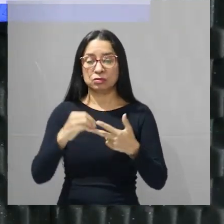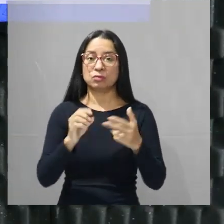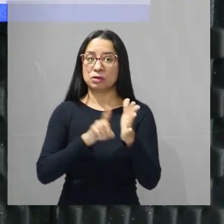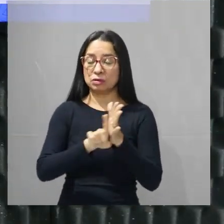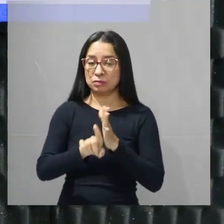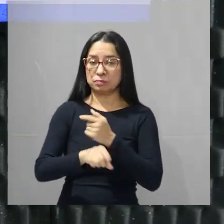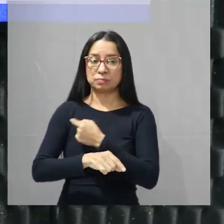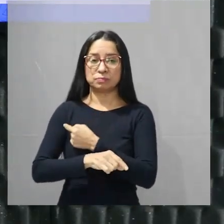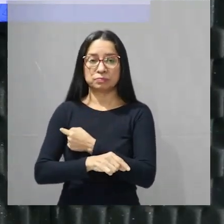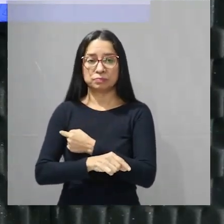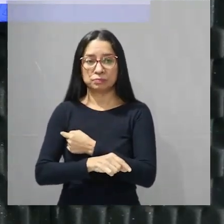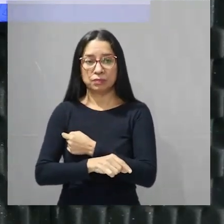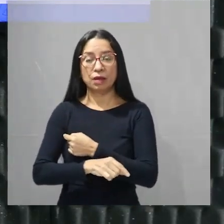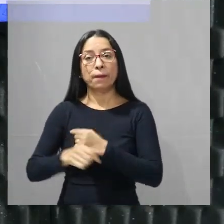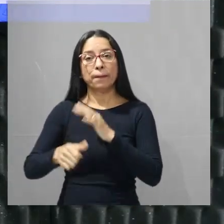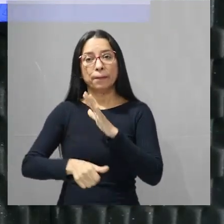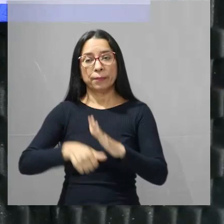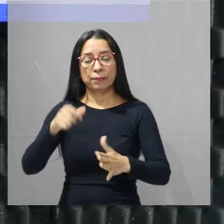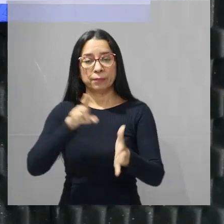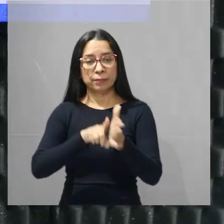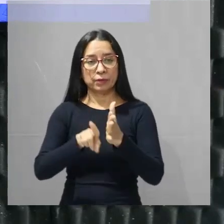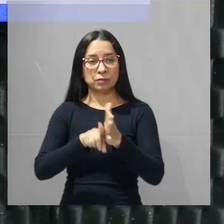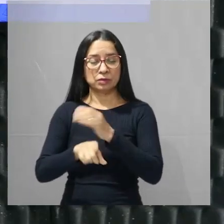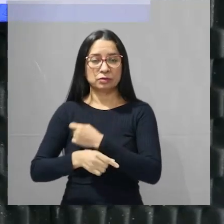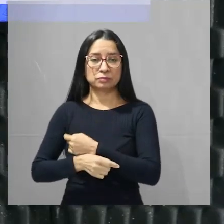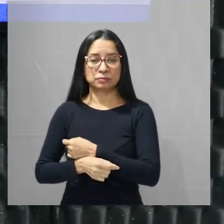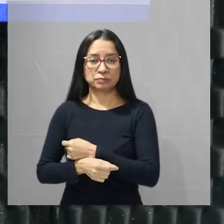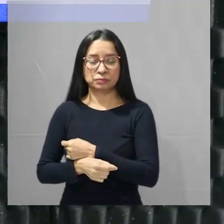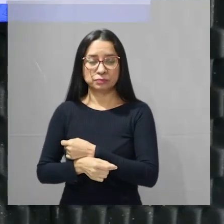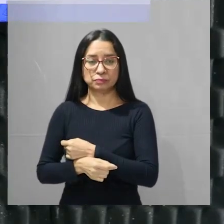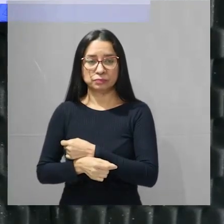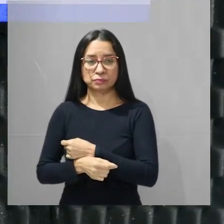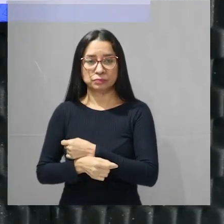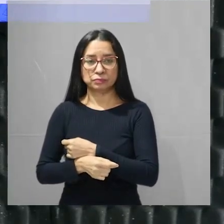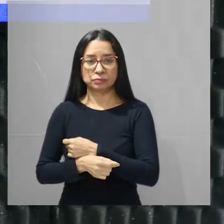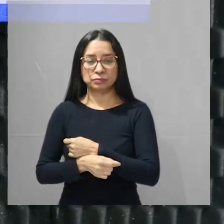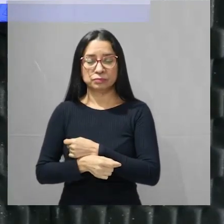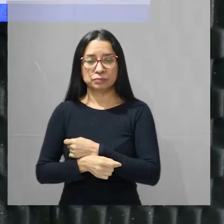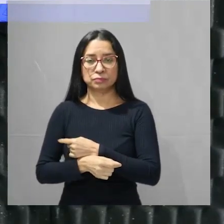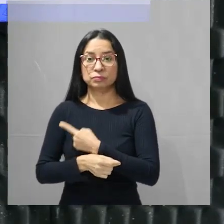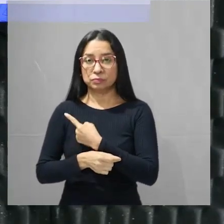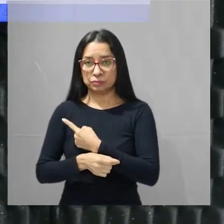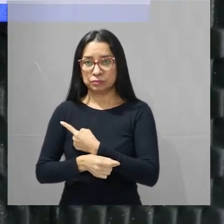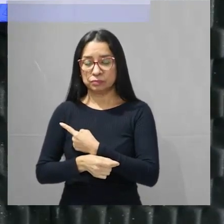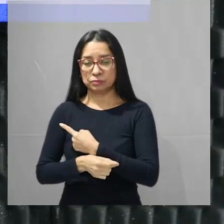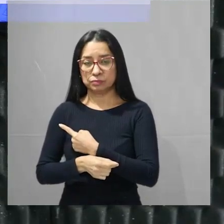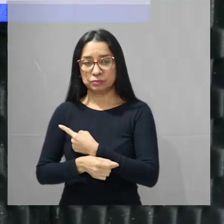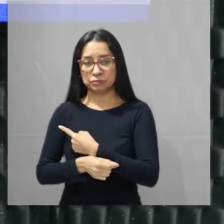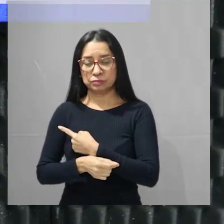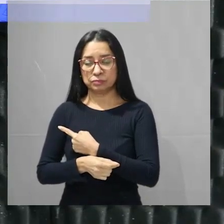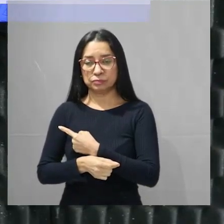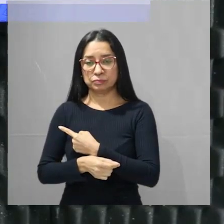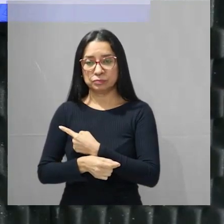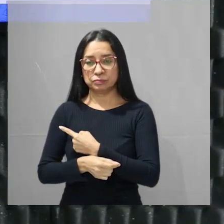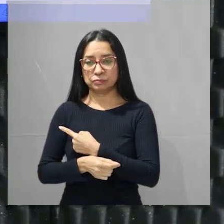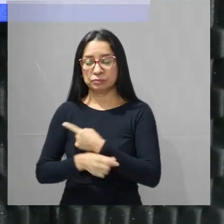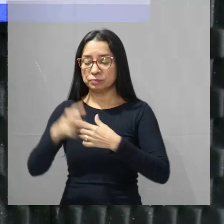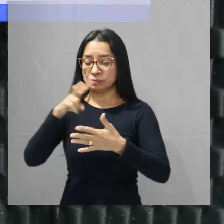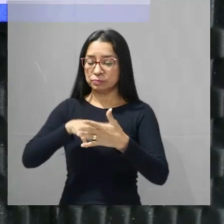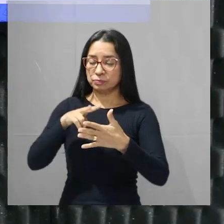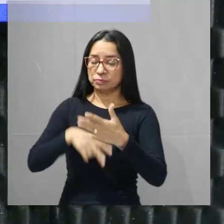para o comando, para a pergunta comando. Olha o que ela te diz. No contexto das grandes cidades brasileiras,